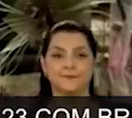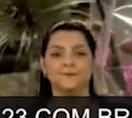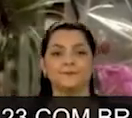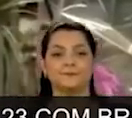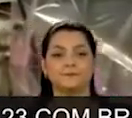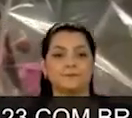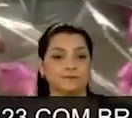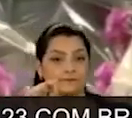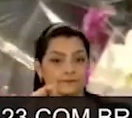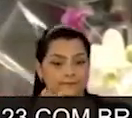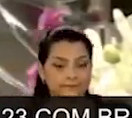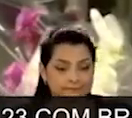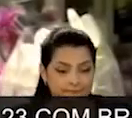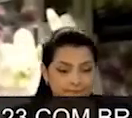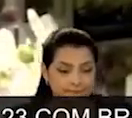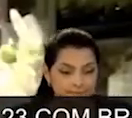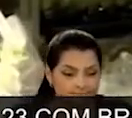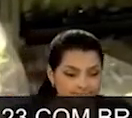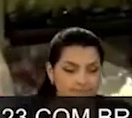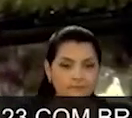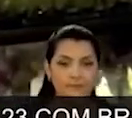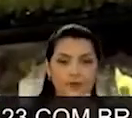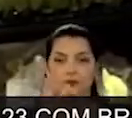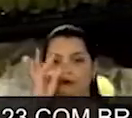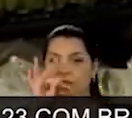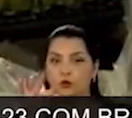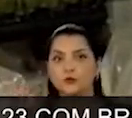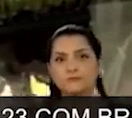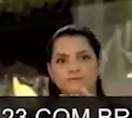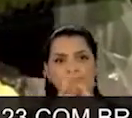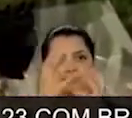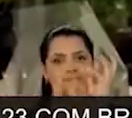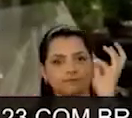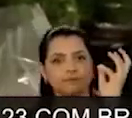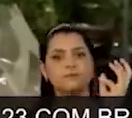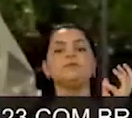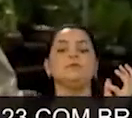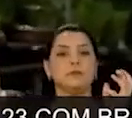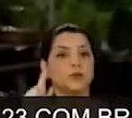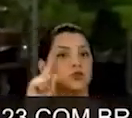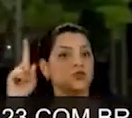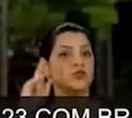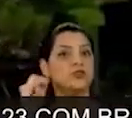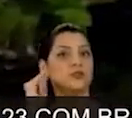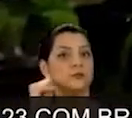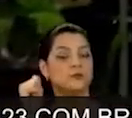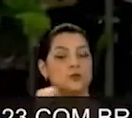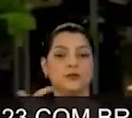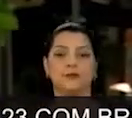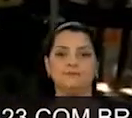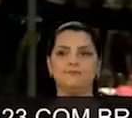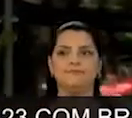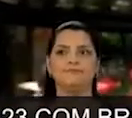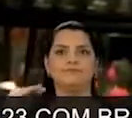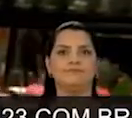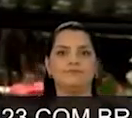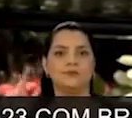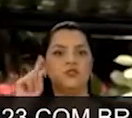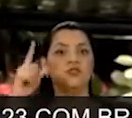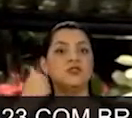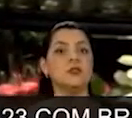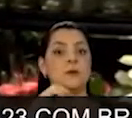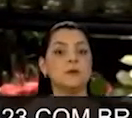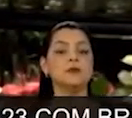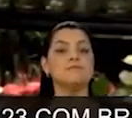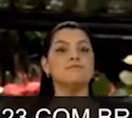os produtores, vendedores de flores e plantas ornamentais aqui de Holambra, o Dia da Mulher serve como um termômetro para o Dia das